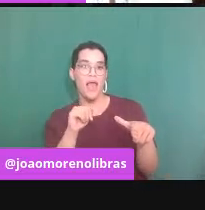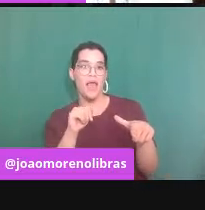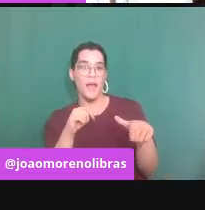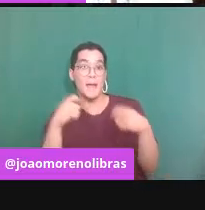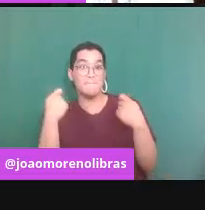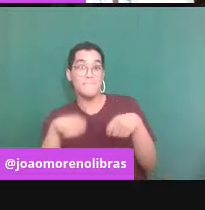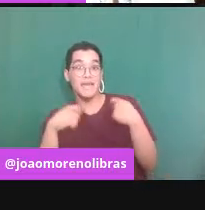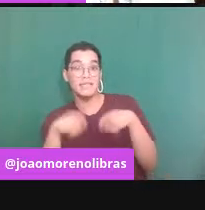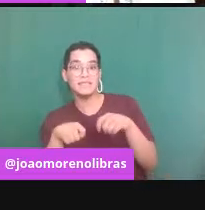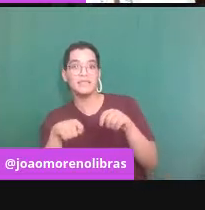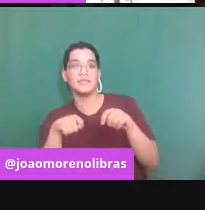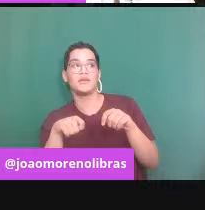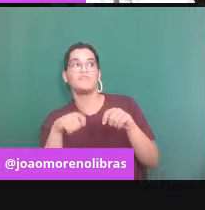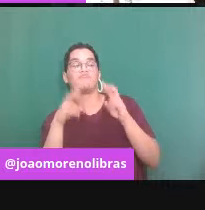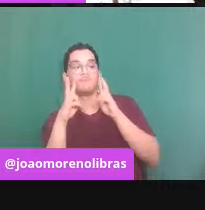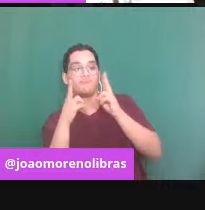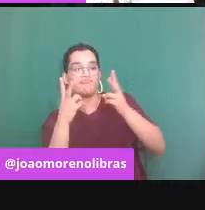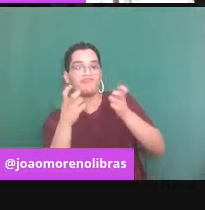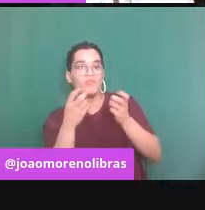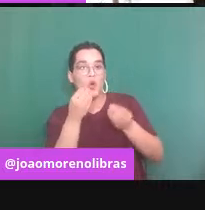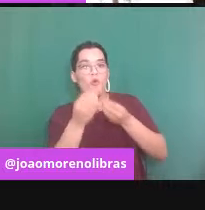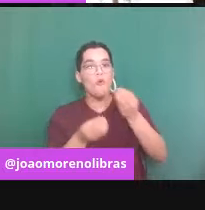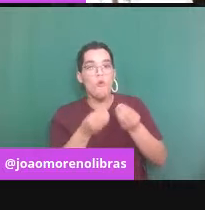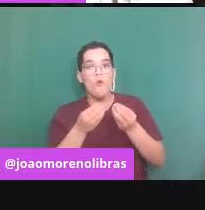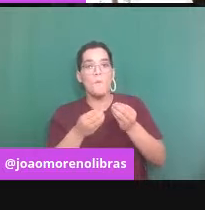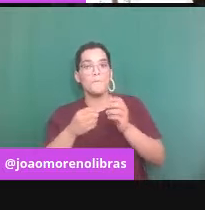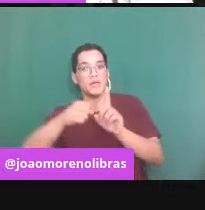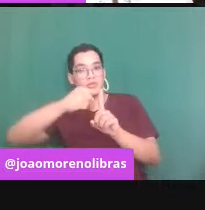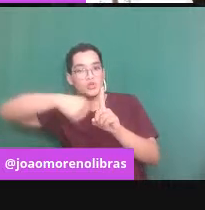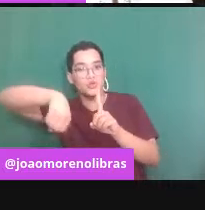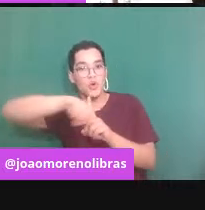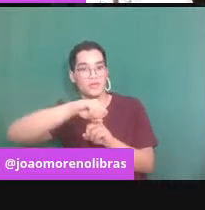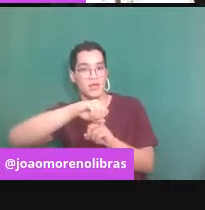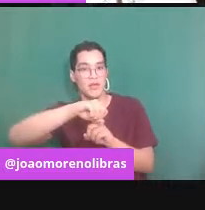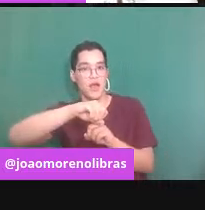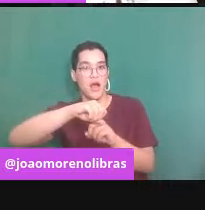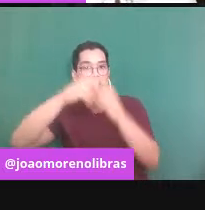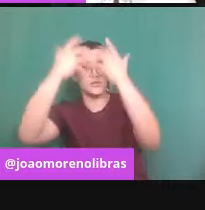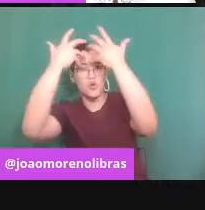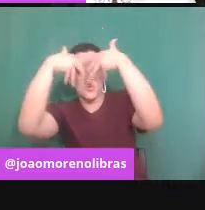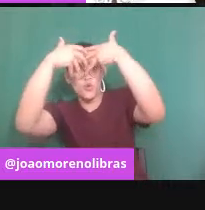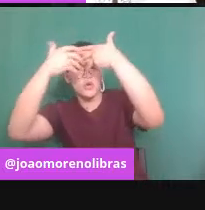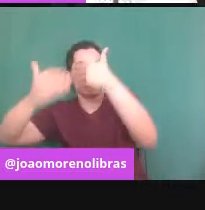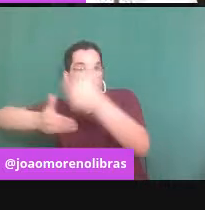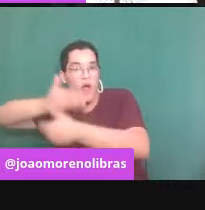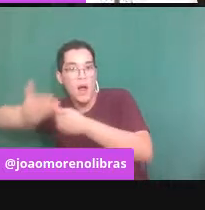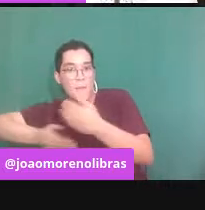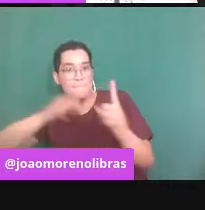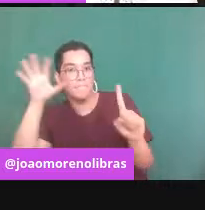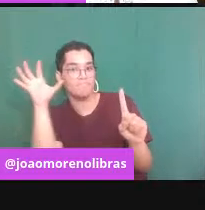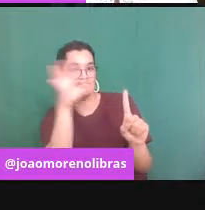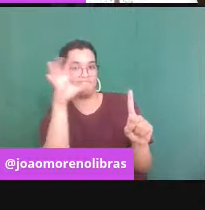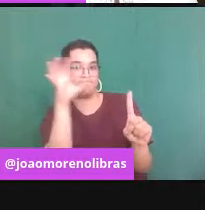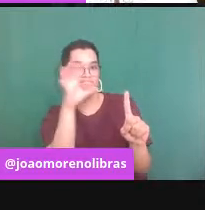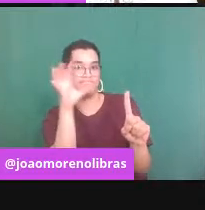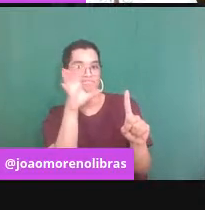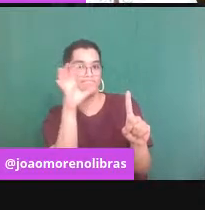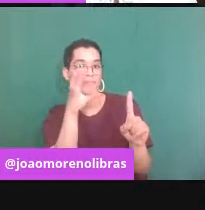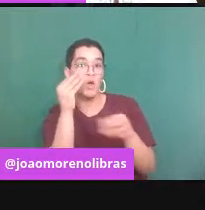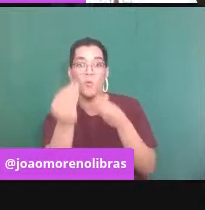social, toda uma visão cognitiva, toda uma visão interacional, né?